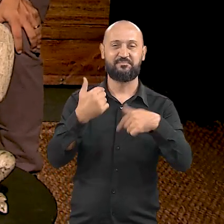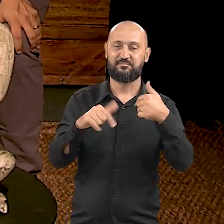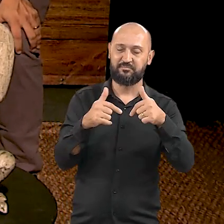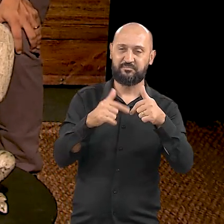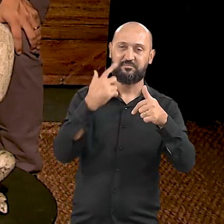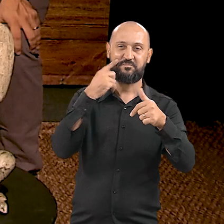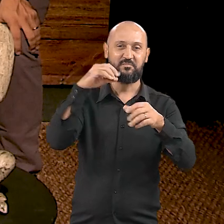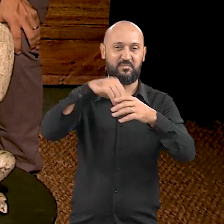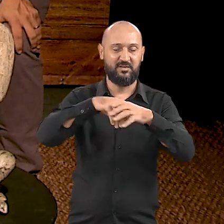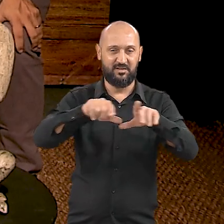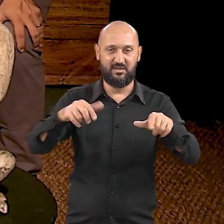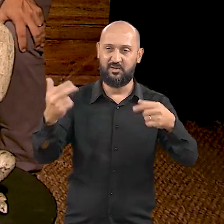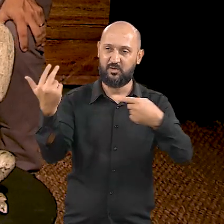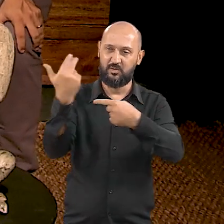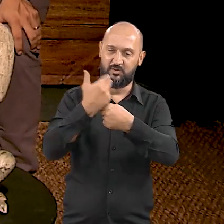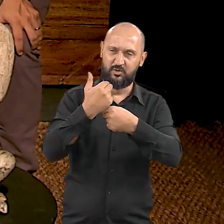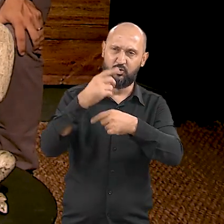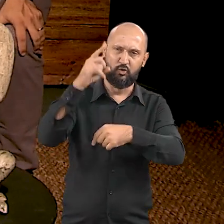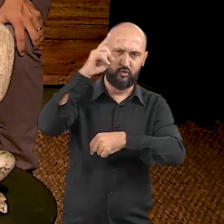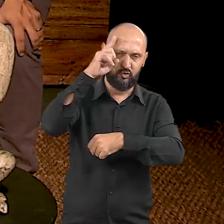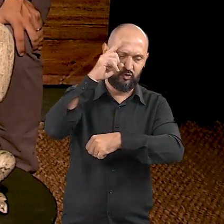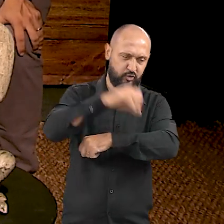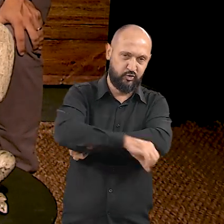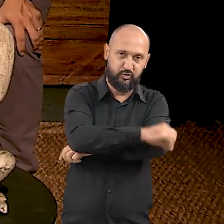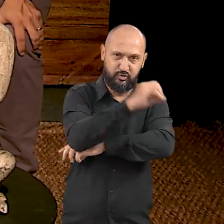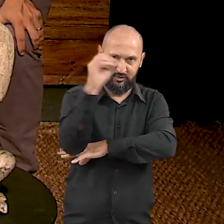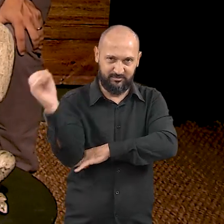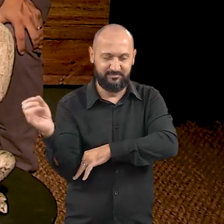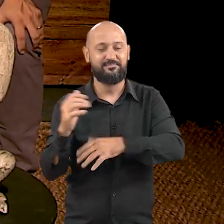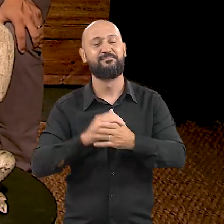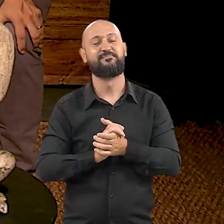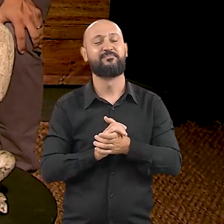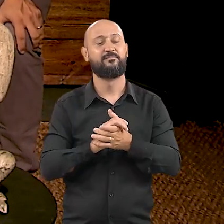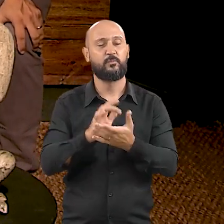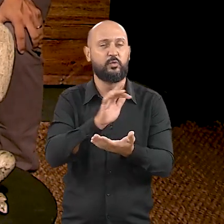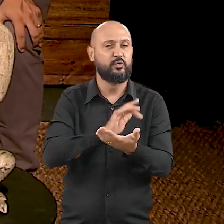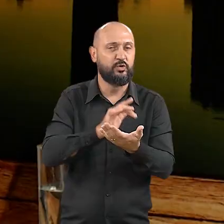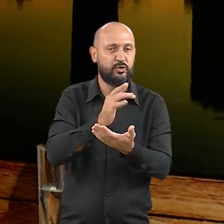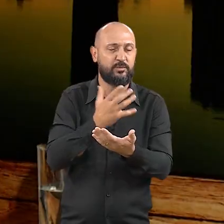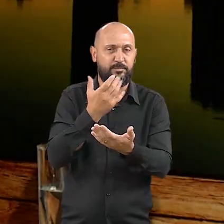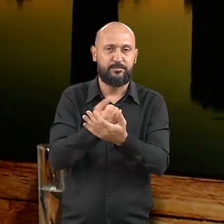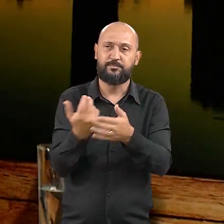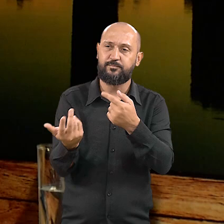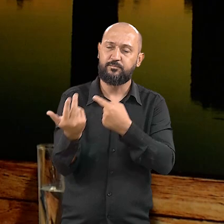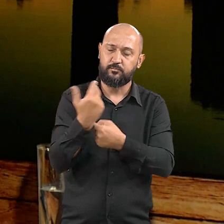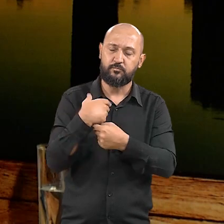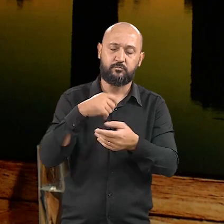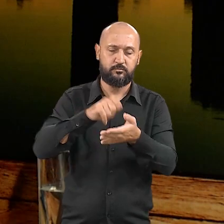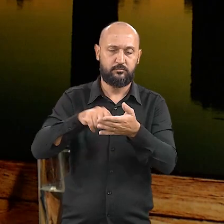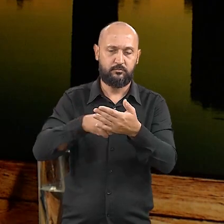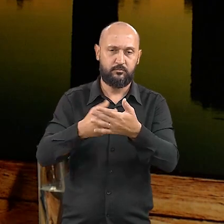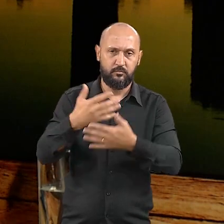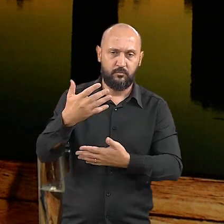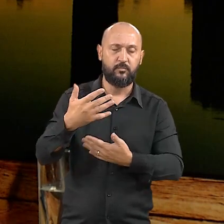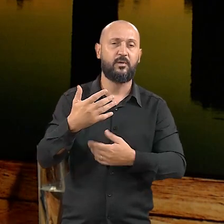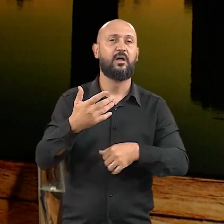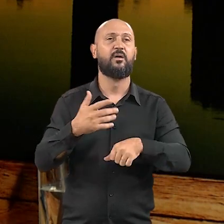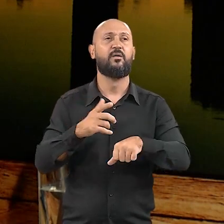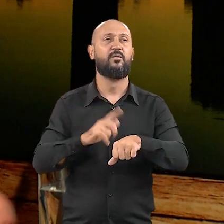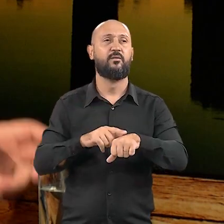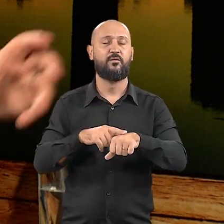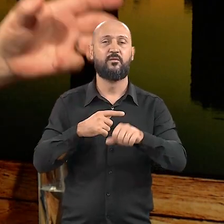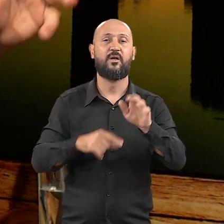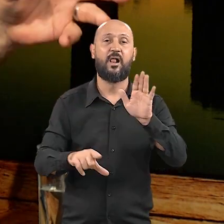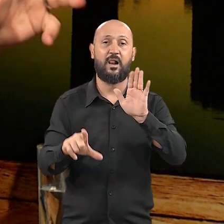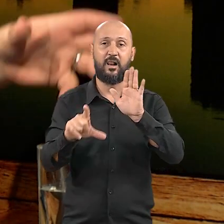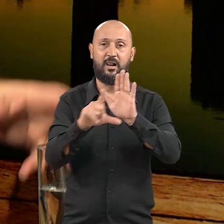de estúdio, que é o Noite e Dia, Dia e Noite, Noite e Dia. Um CD de estúdio autoral, foi quando as